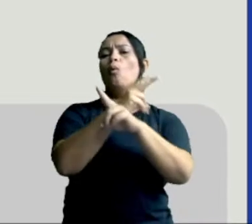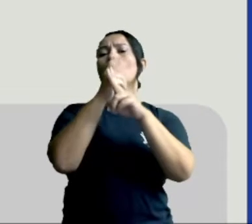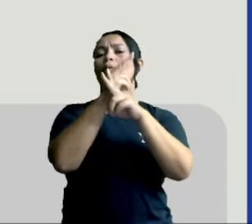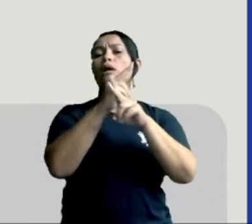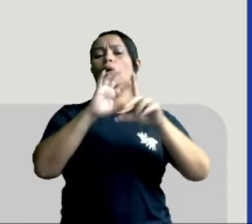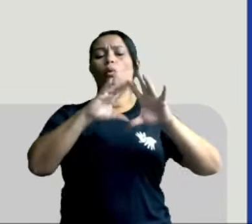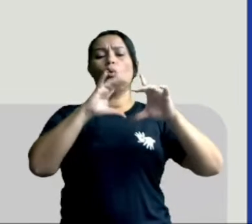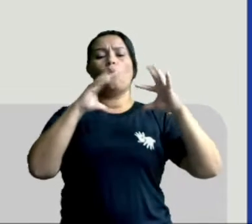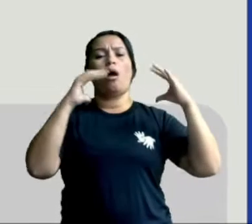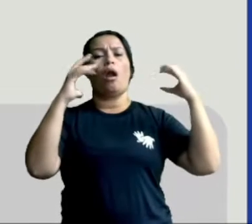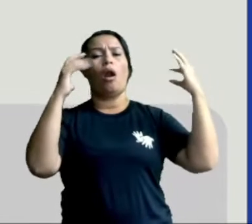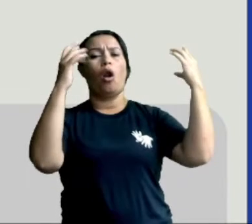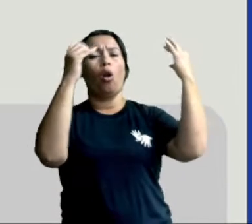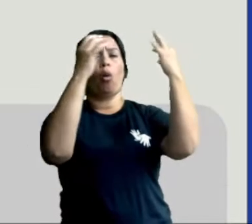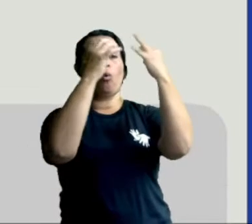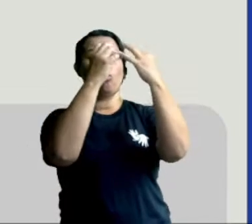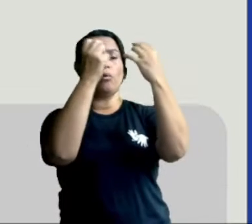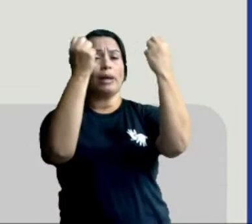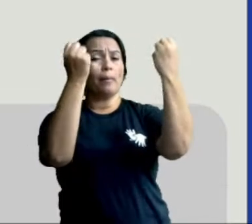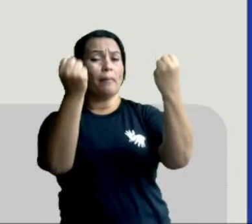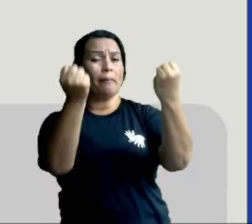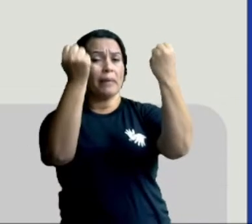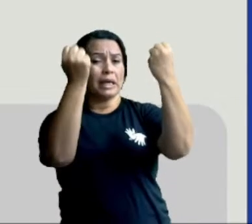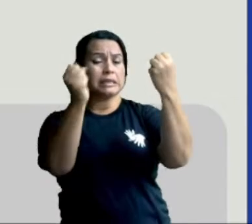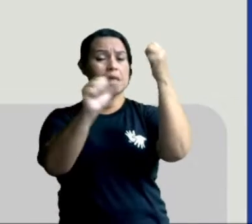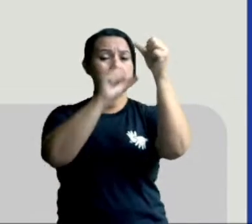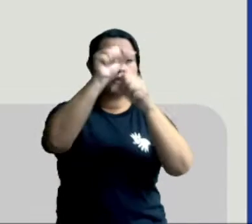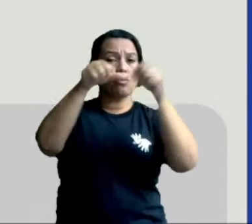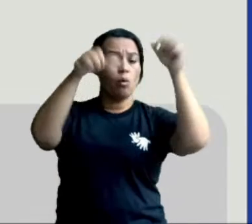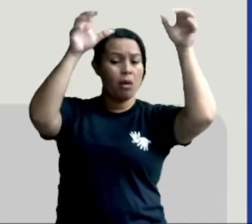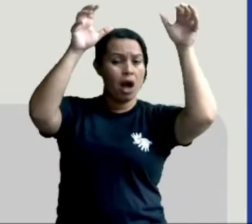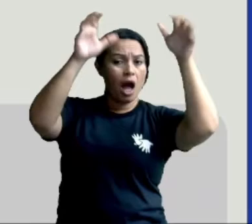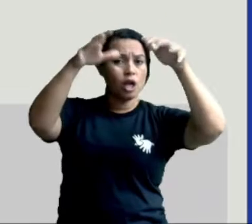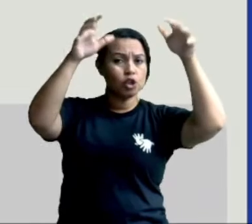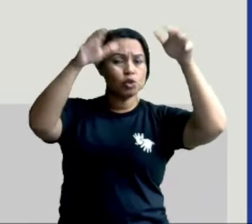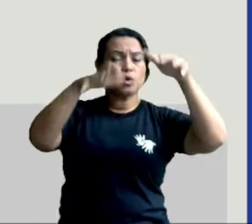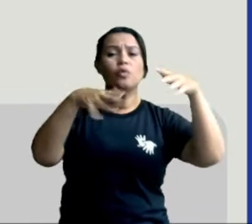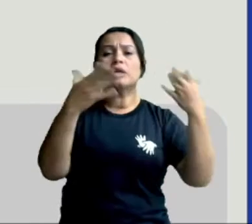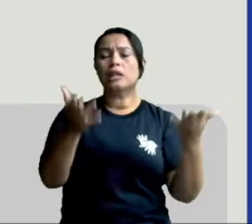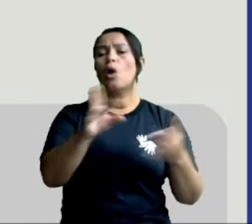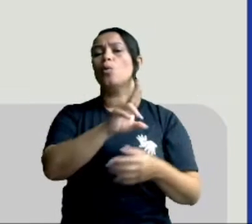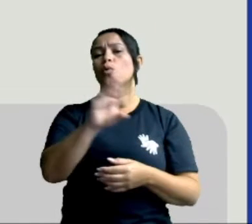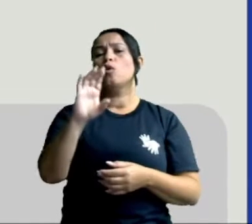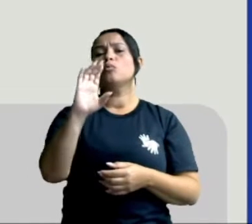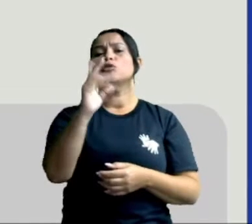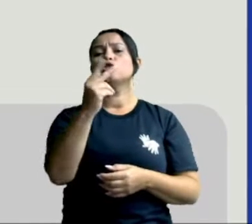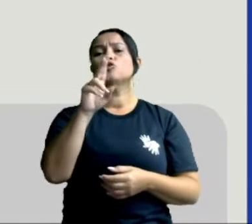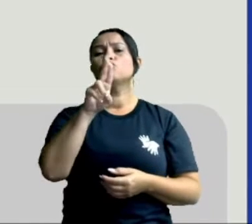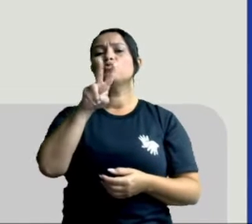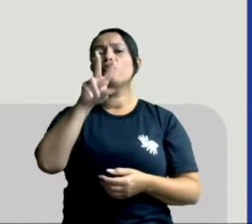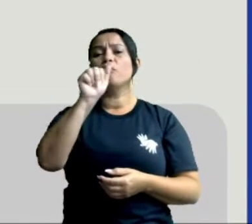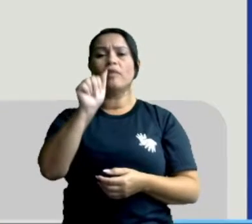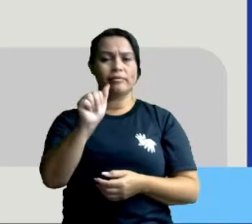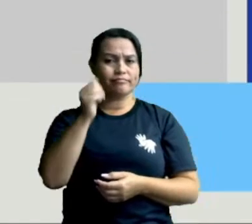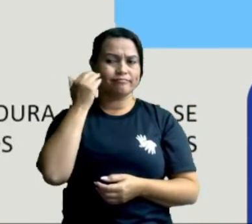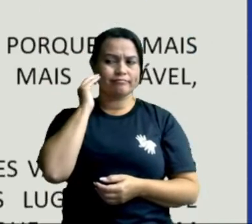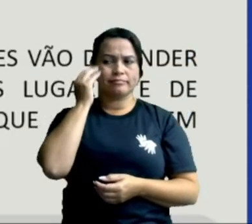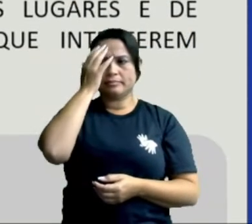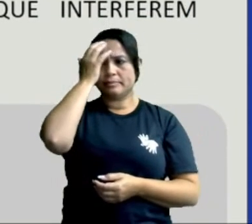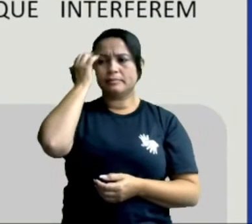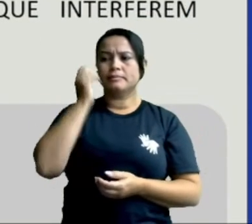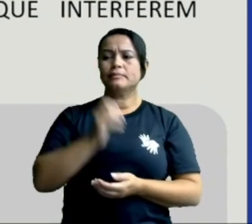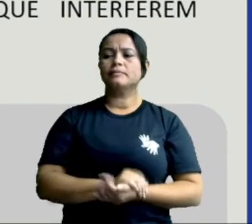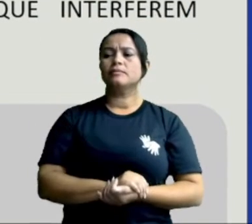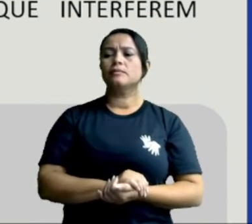as nuvens né que resfriam condensam e acabam formando a chuva então isso a gente mande chuva quando sair além da